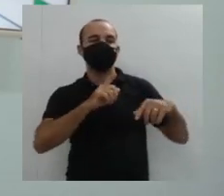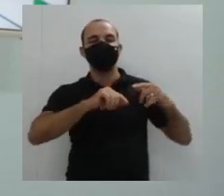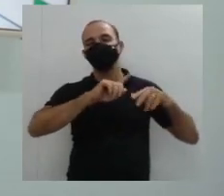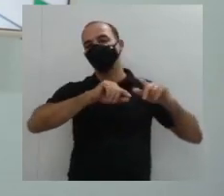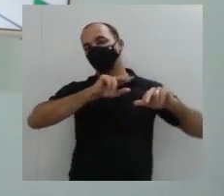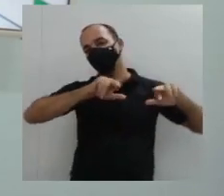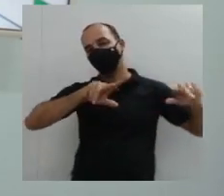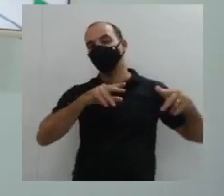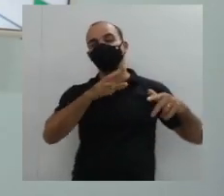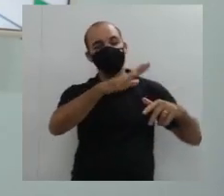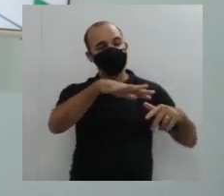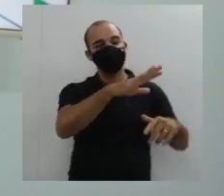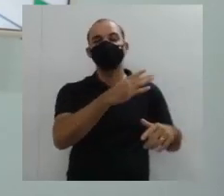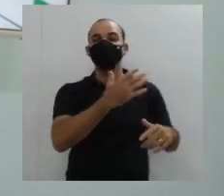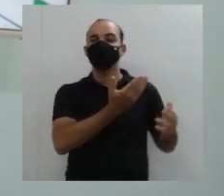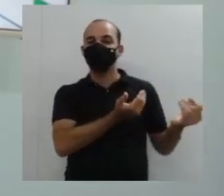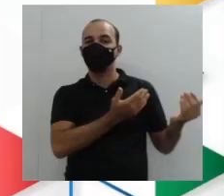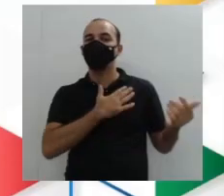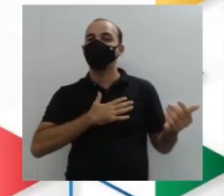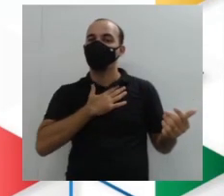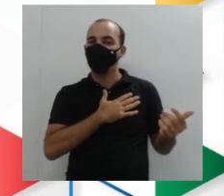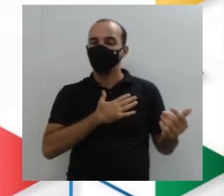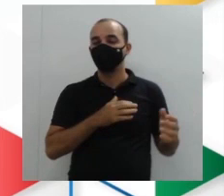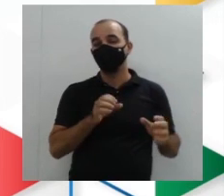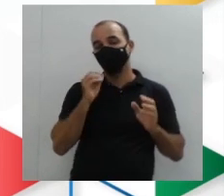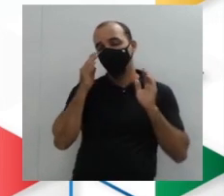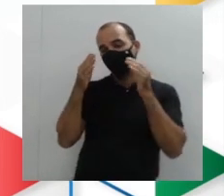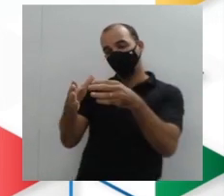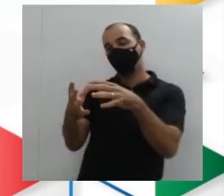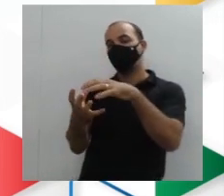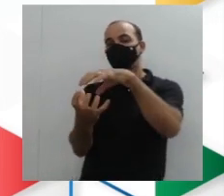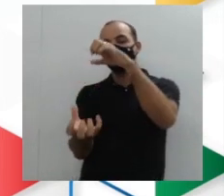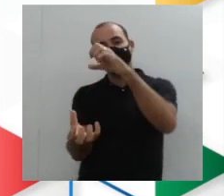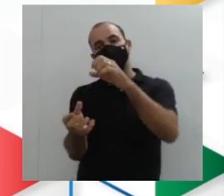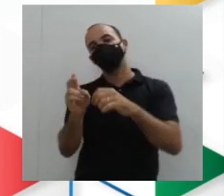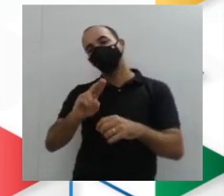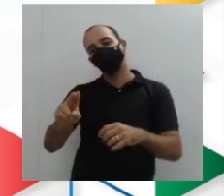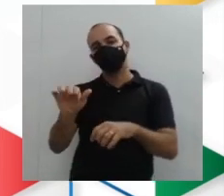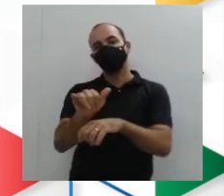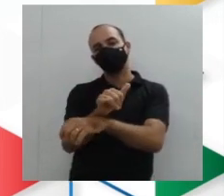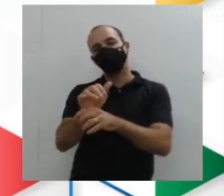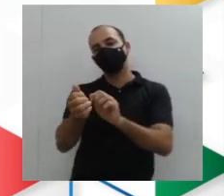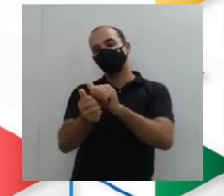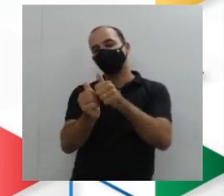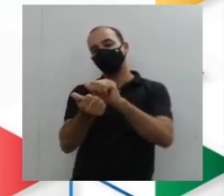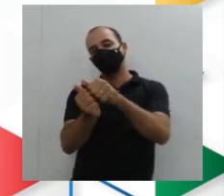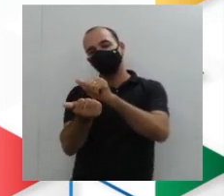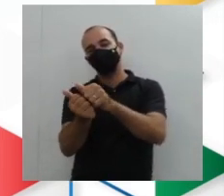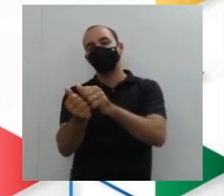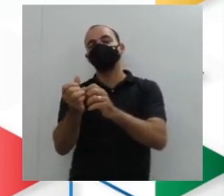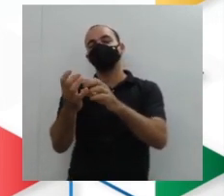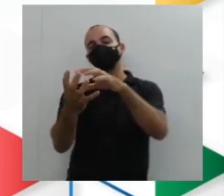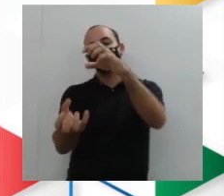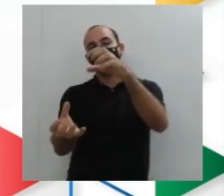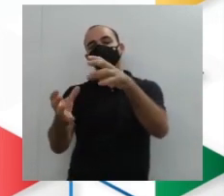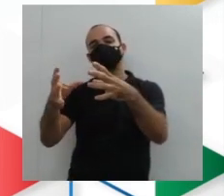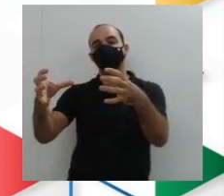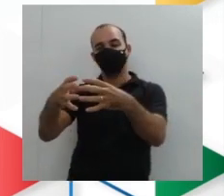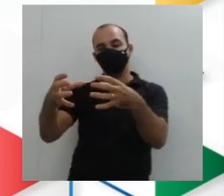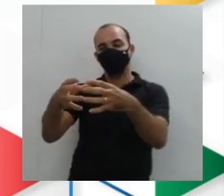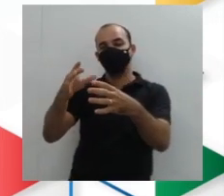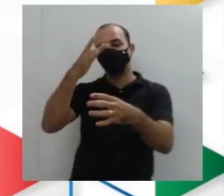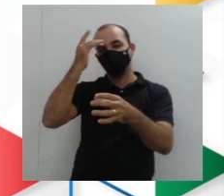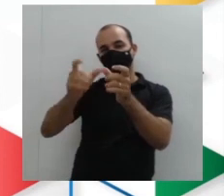atenção, outras características. Olhando para a tela, nós temos aqui como é organizado, aliás, o discurso